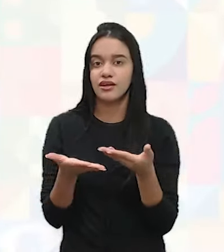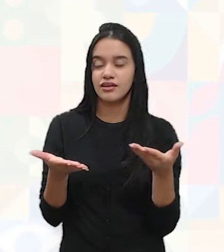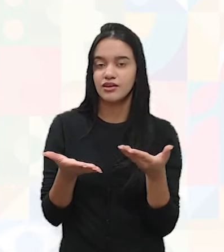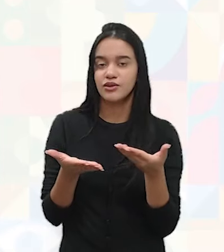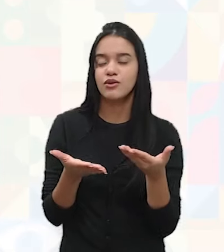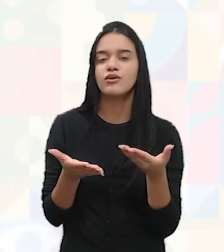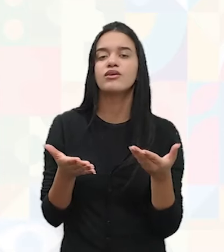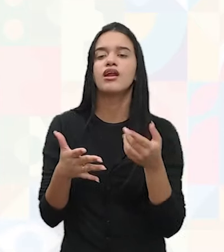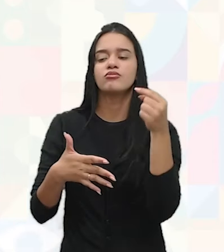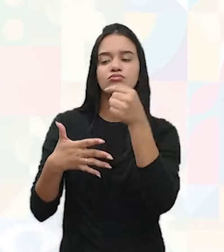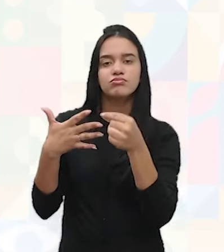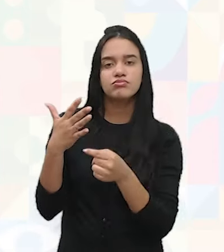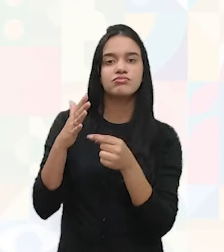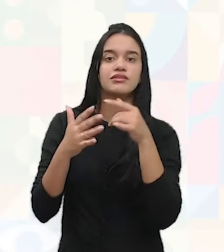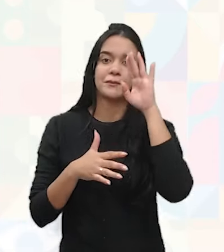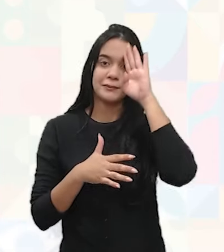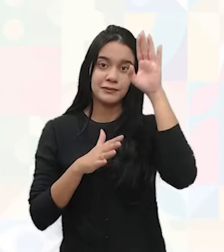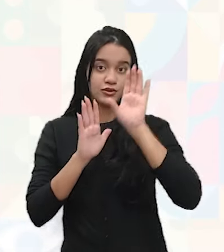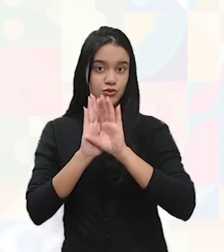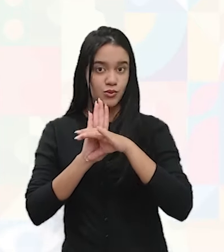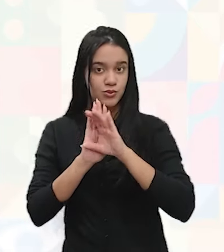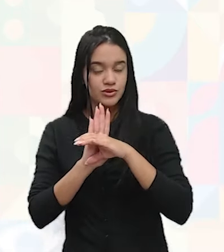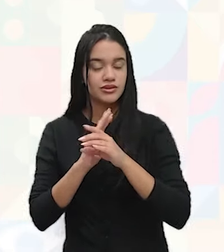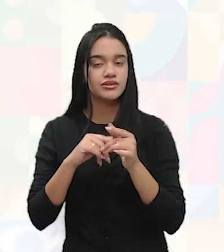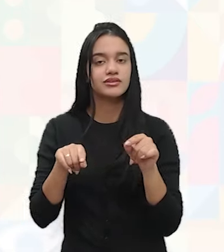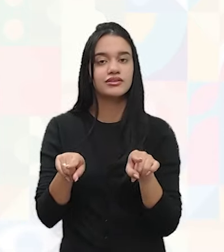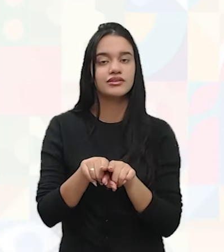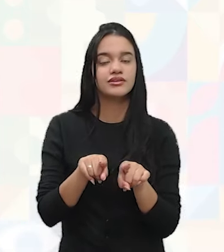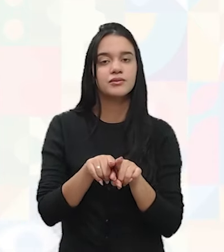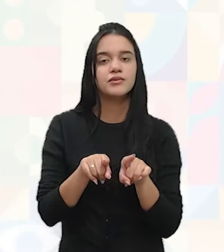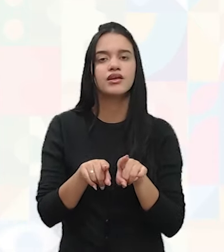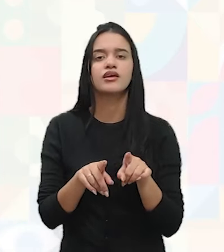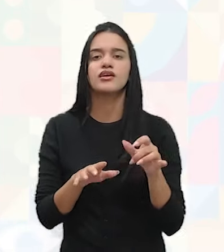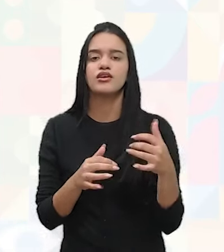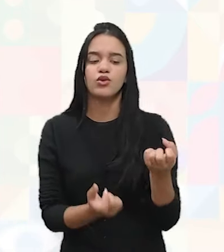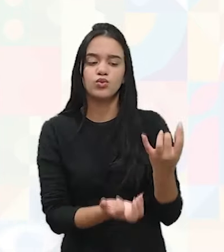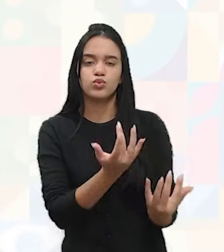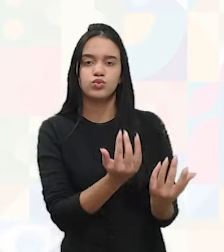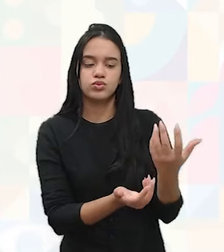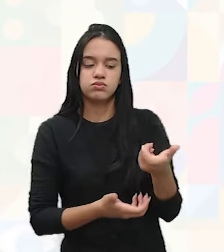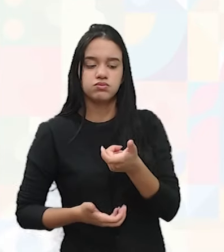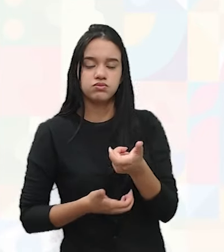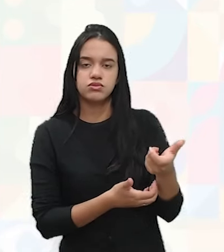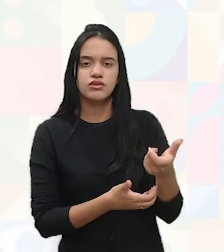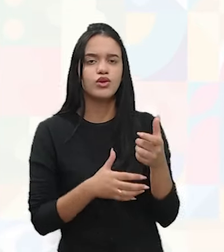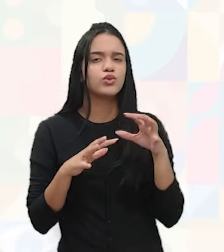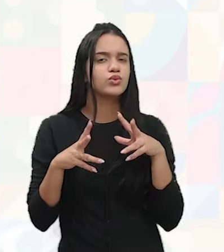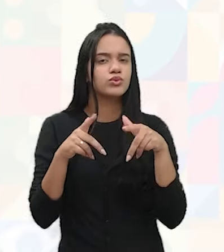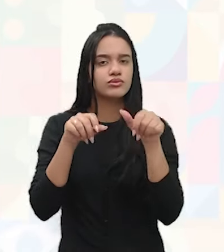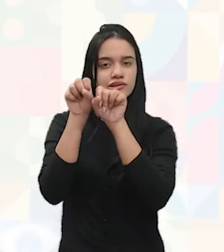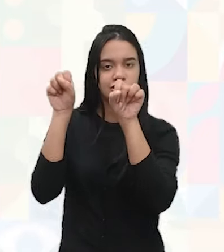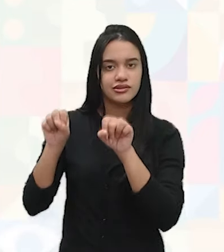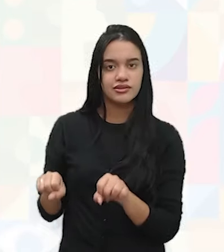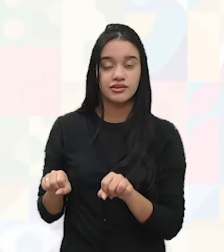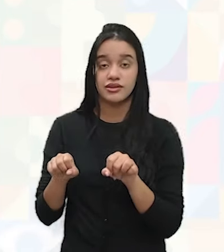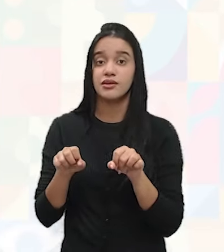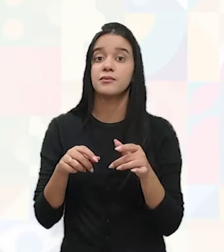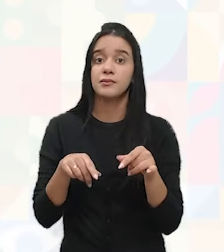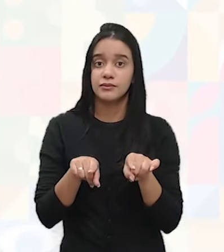os principais conceitos tá em relação a incêndio extintor e todos os sistemas de